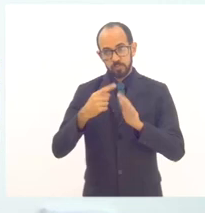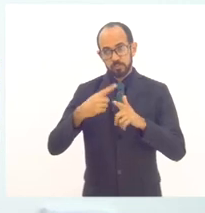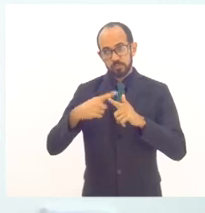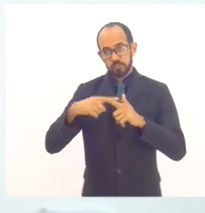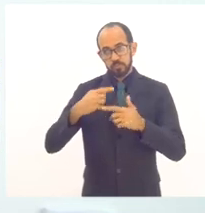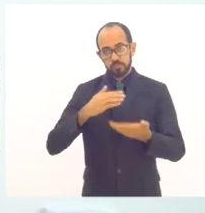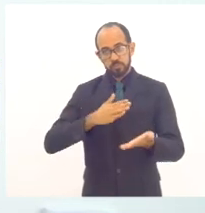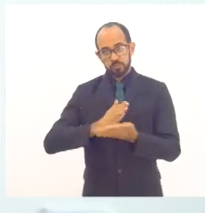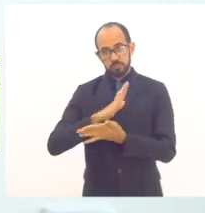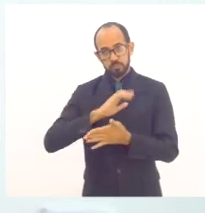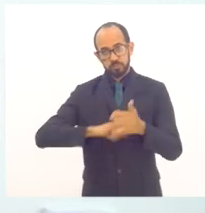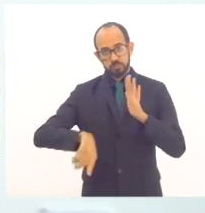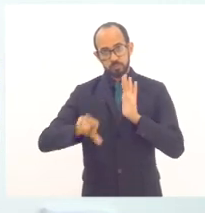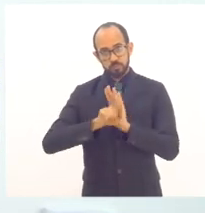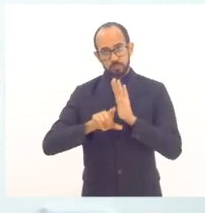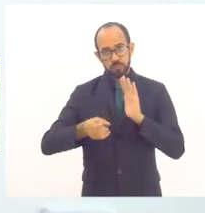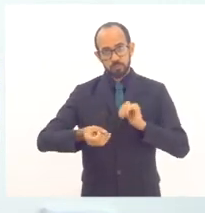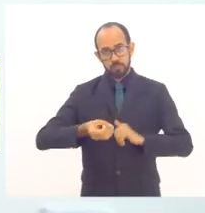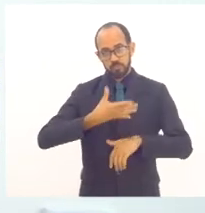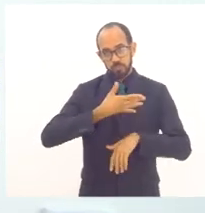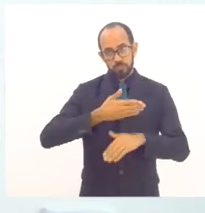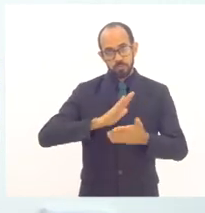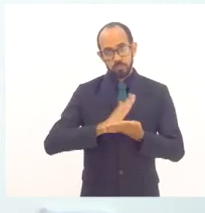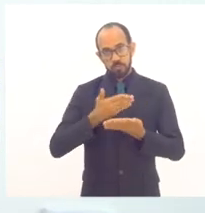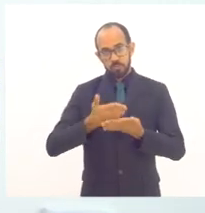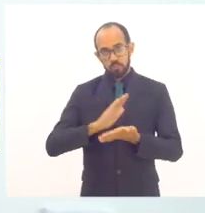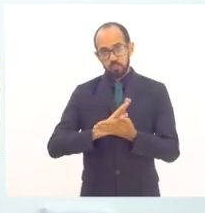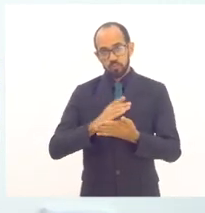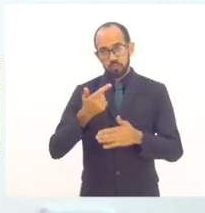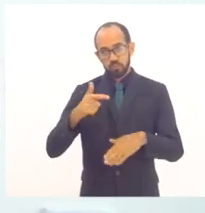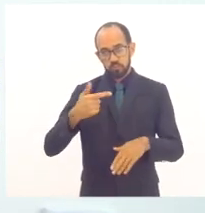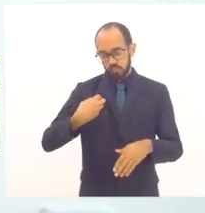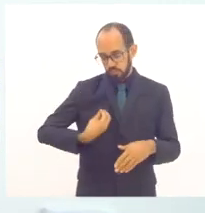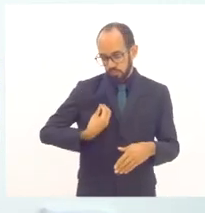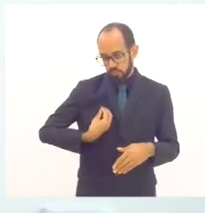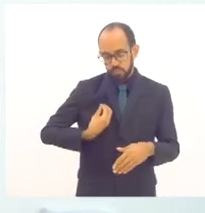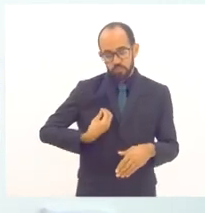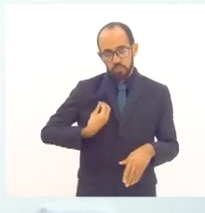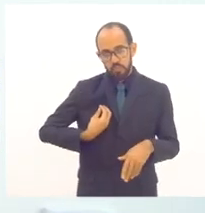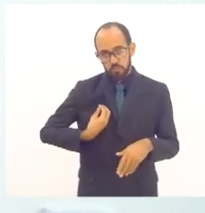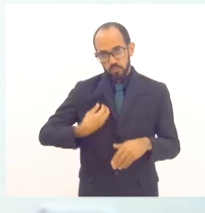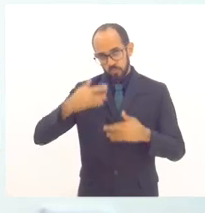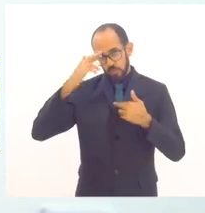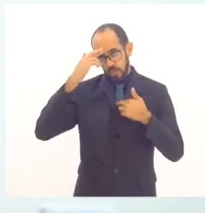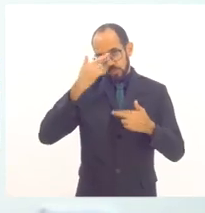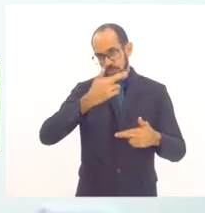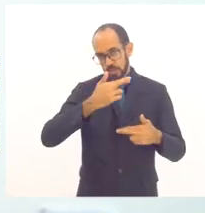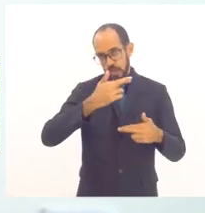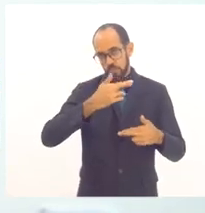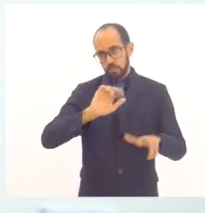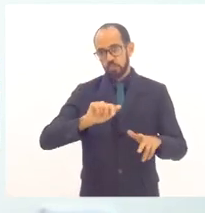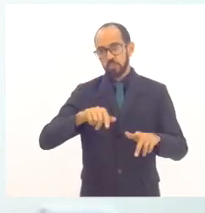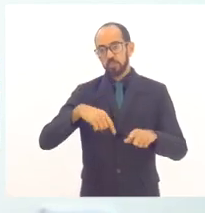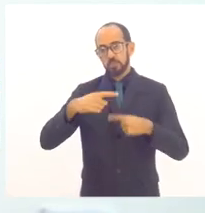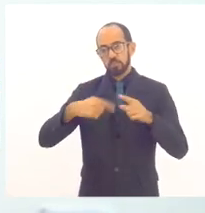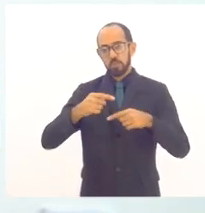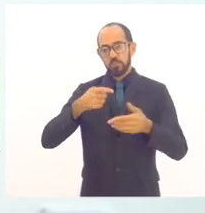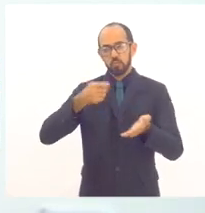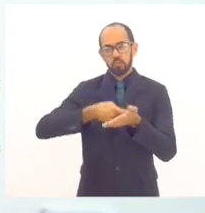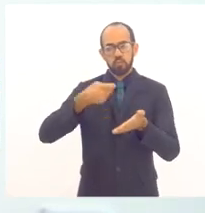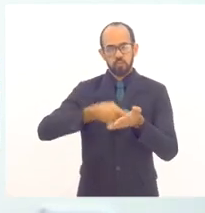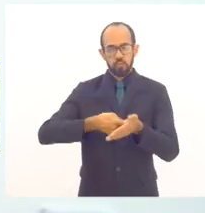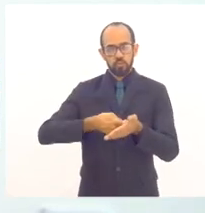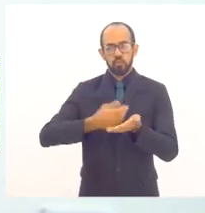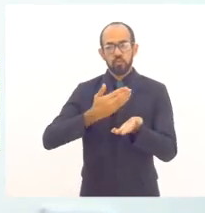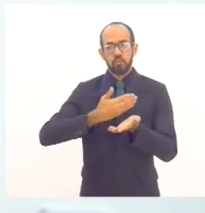novas, algumas que não eram cumpridas, passam a ser, pelo menos, cumpridas depois de muita pressão.